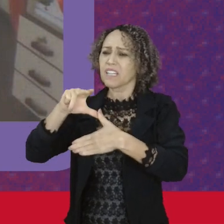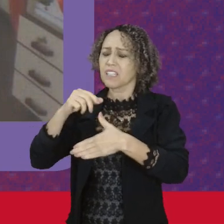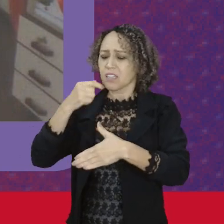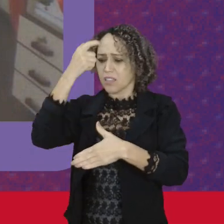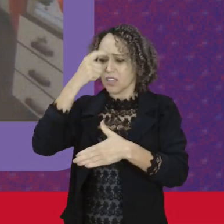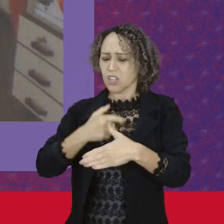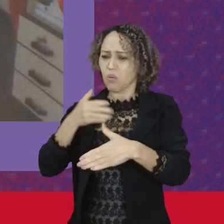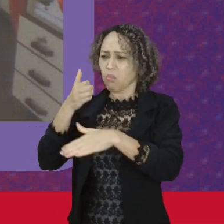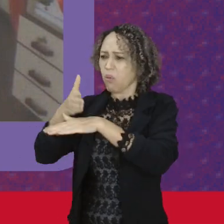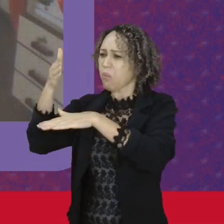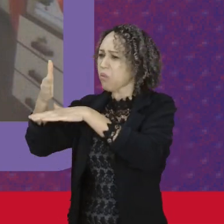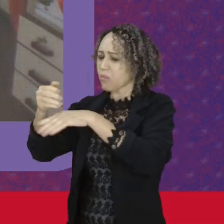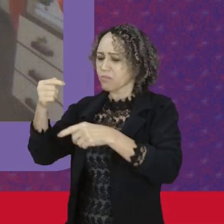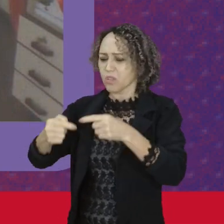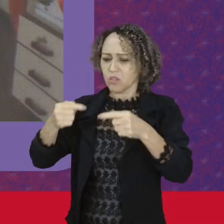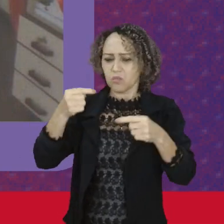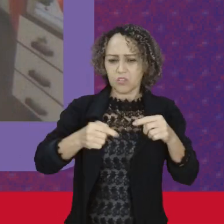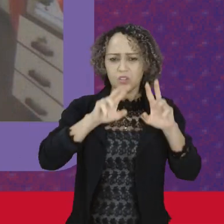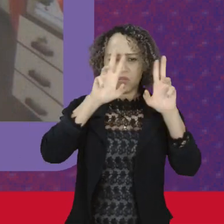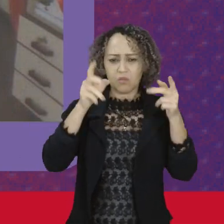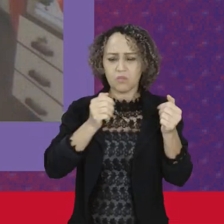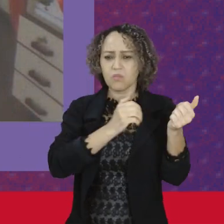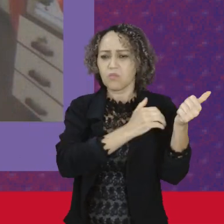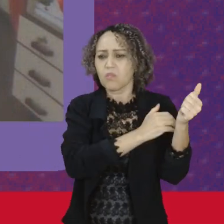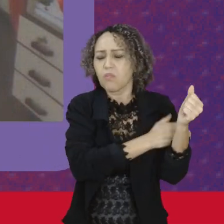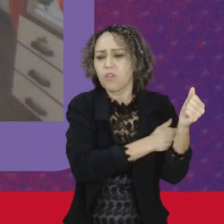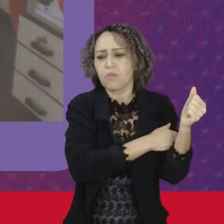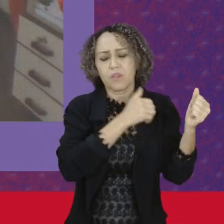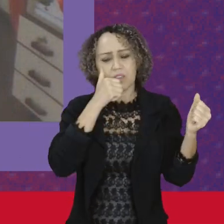de discutir o feminismo, todas